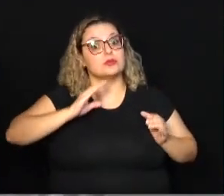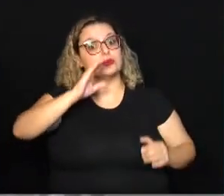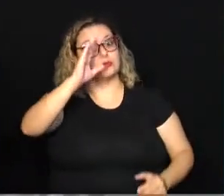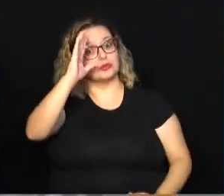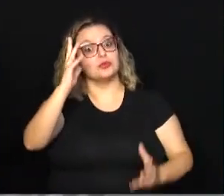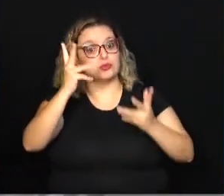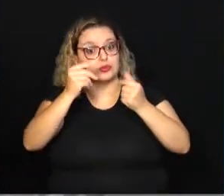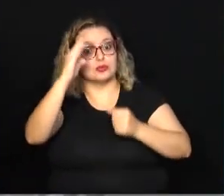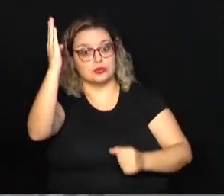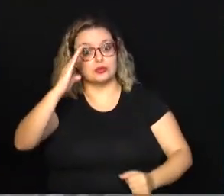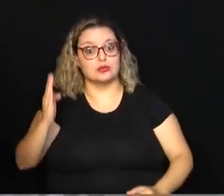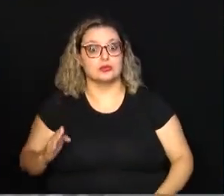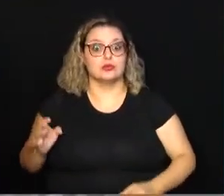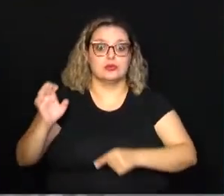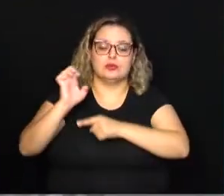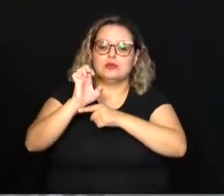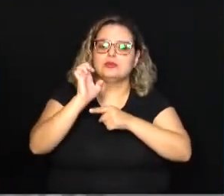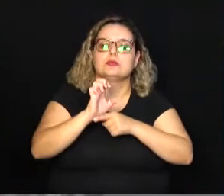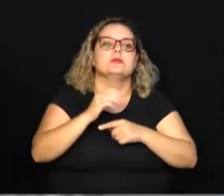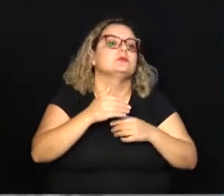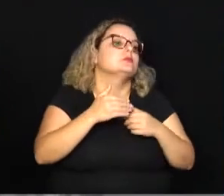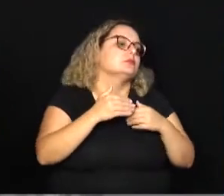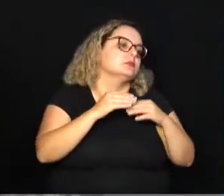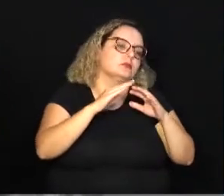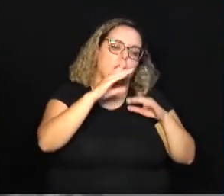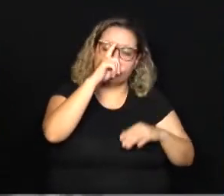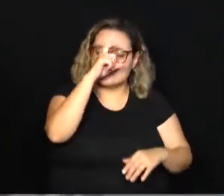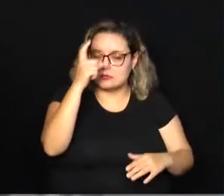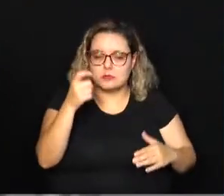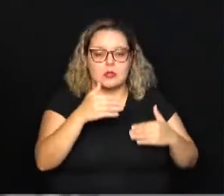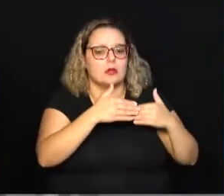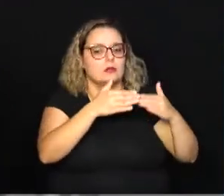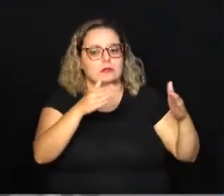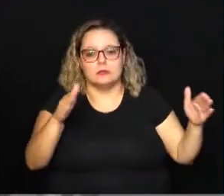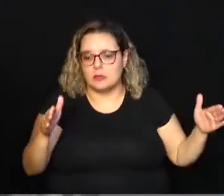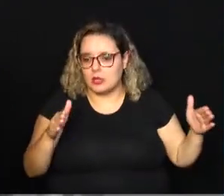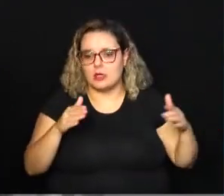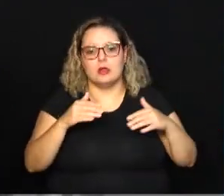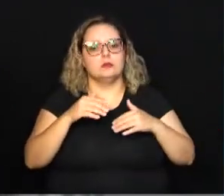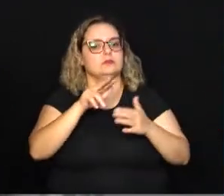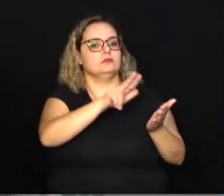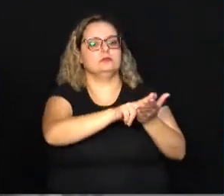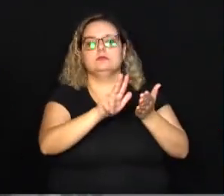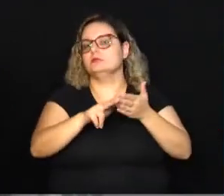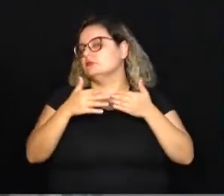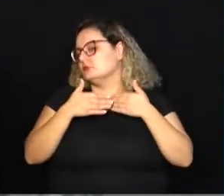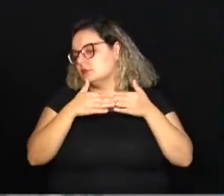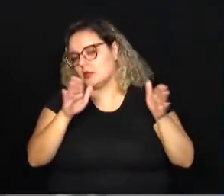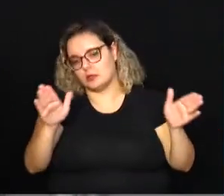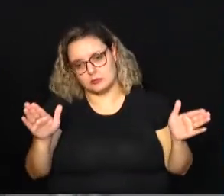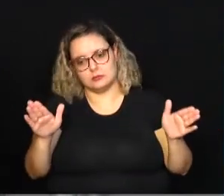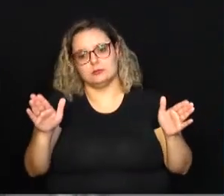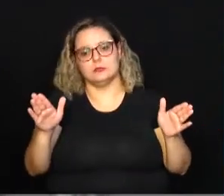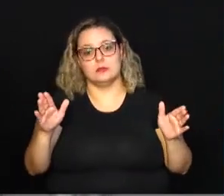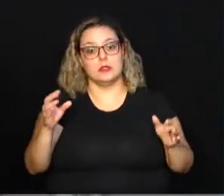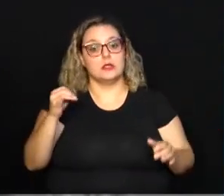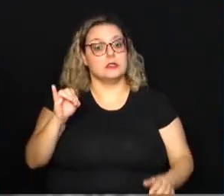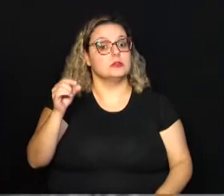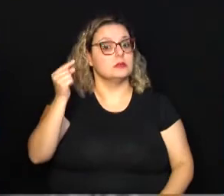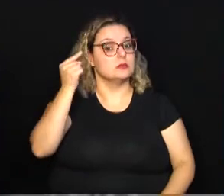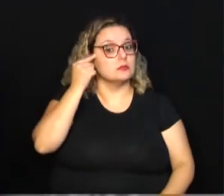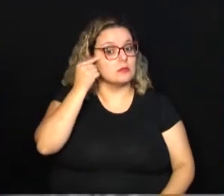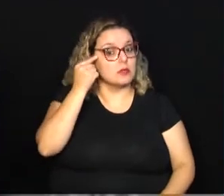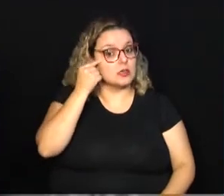maior abundância de leitos, maior abundância de hospitais, maior abundância de sistema de saúde. Então, se a gente for pensar